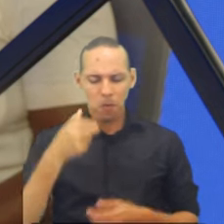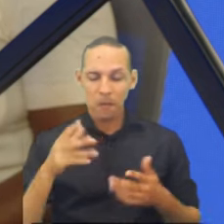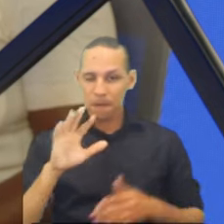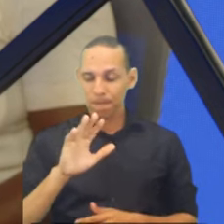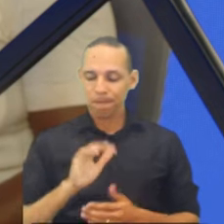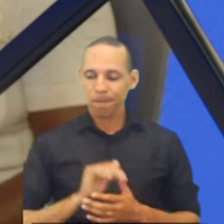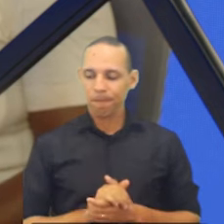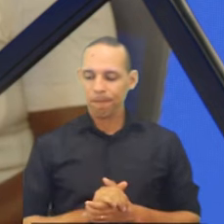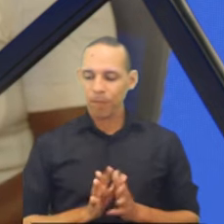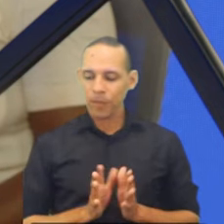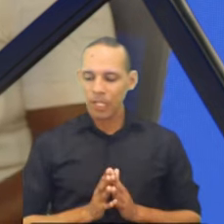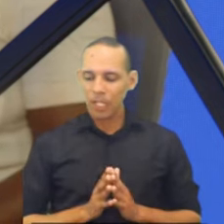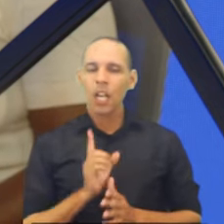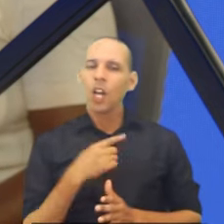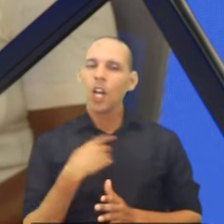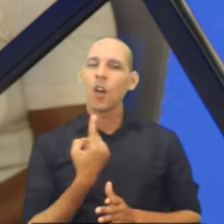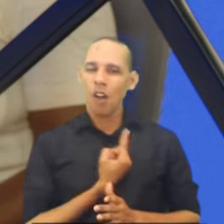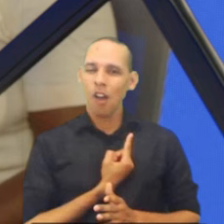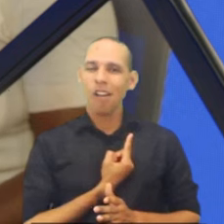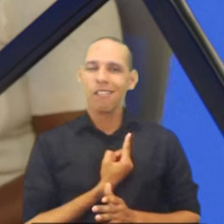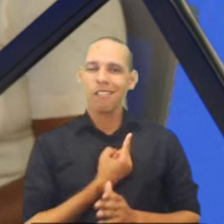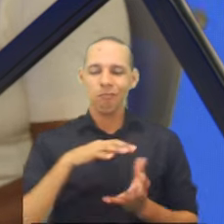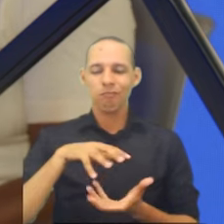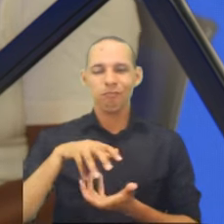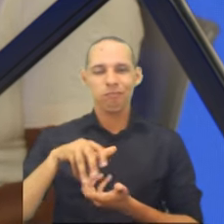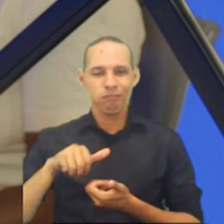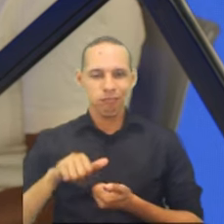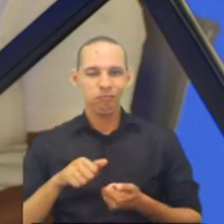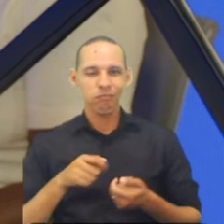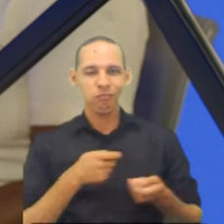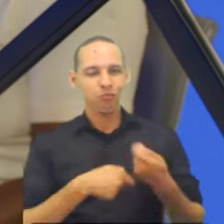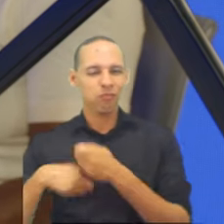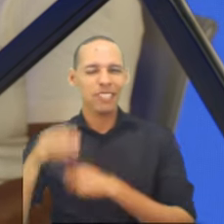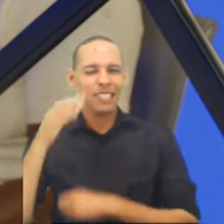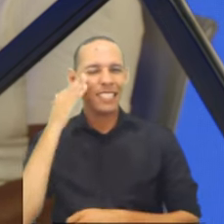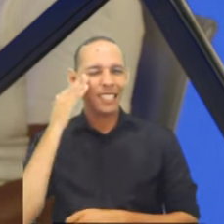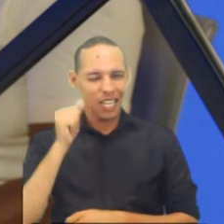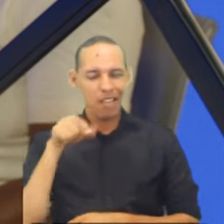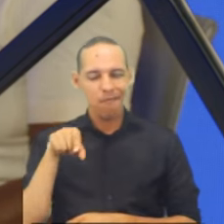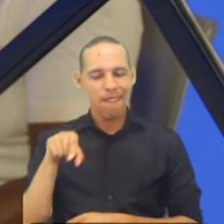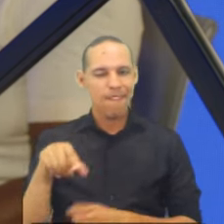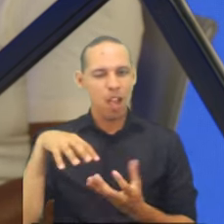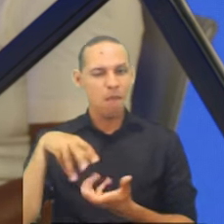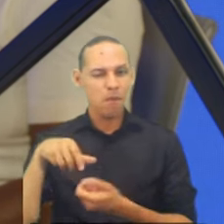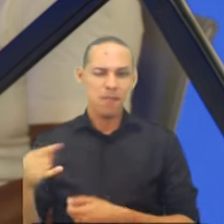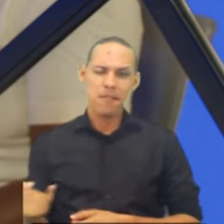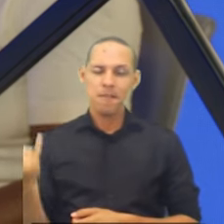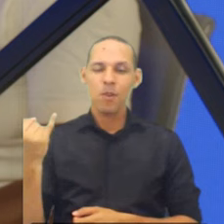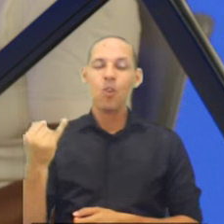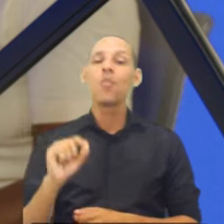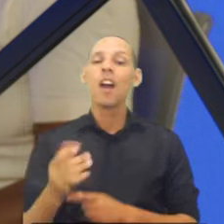aqui que assim eh eh a gente que veio do mundo corporativo a gente sabe a importância que o mundo corporativo tem no